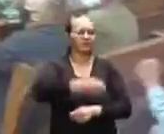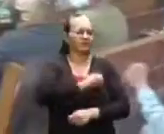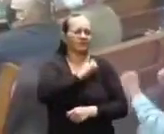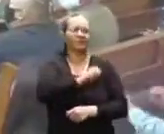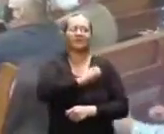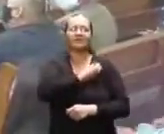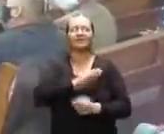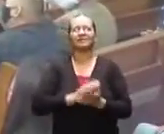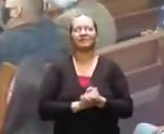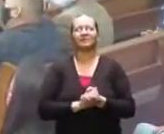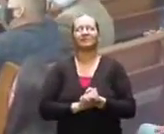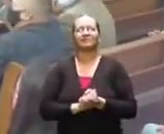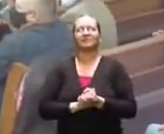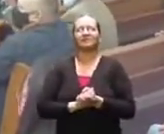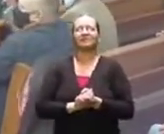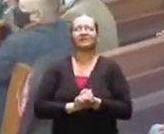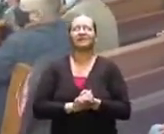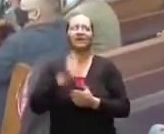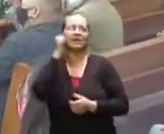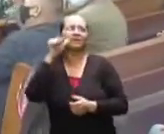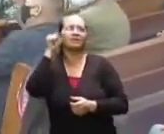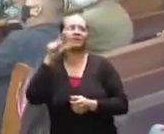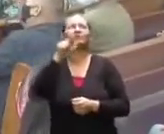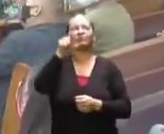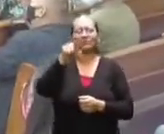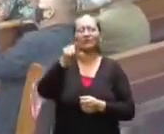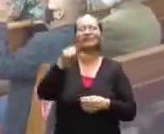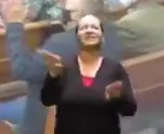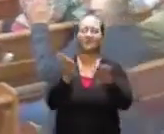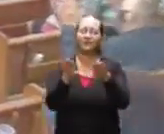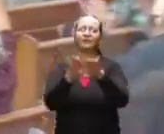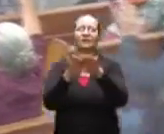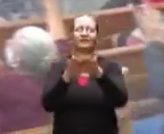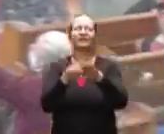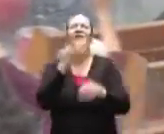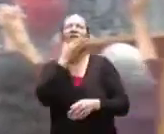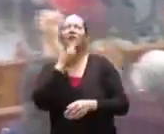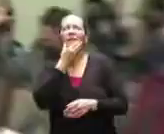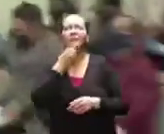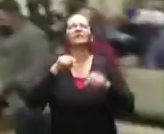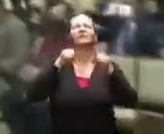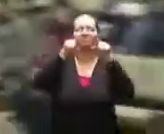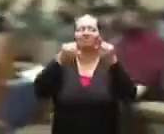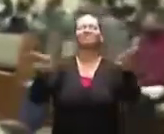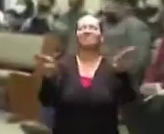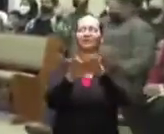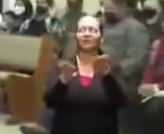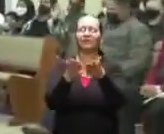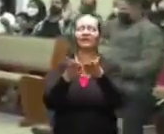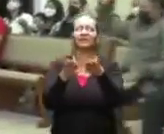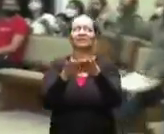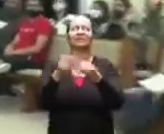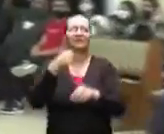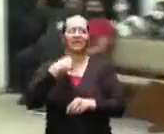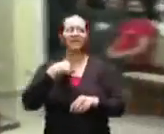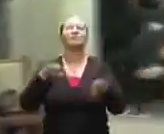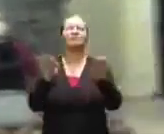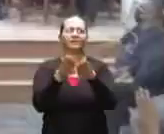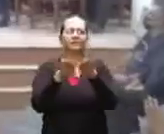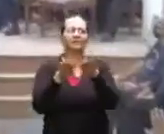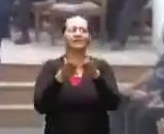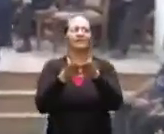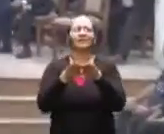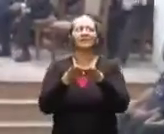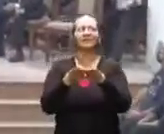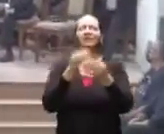te entregar. Irmã, você vai receber. Você vai, você vai. Eu vou também.